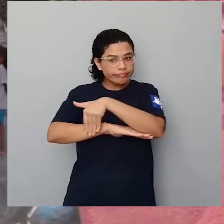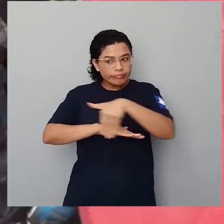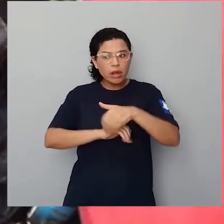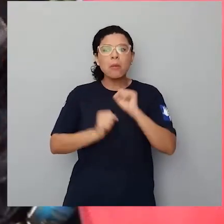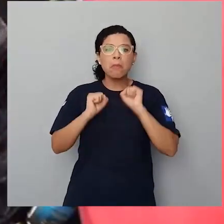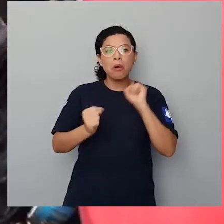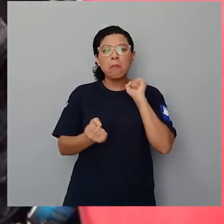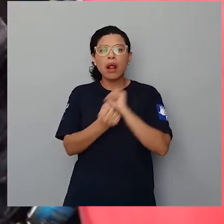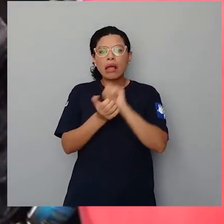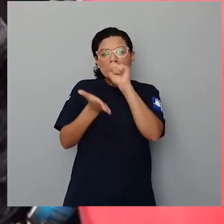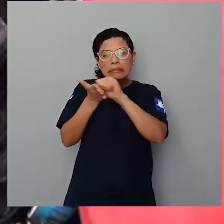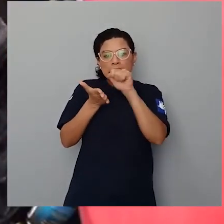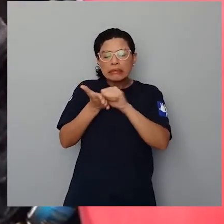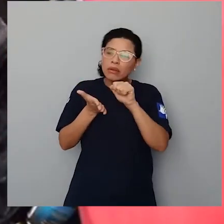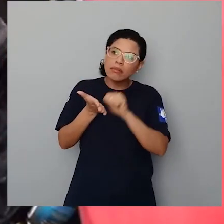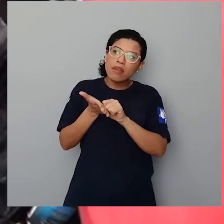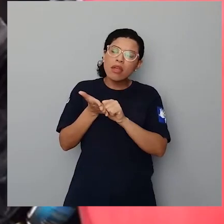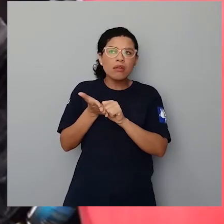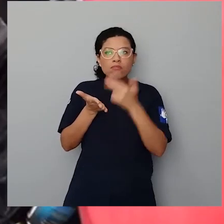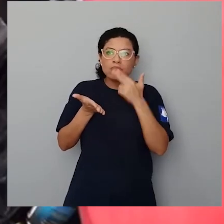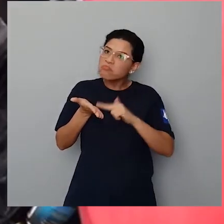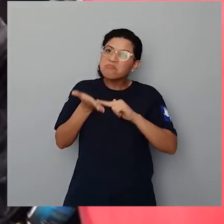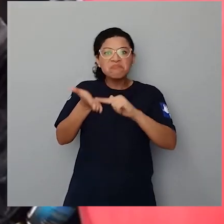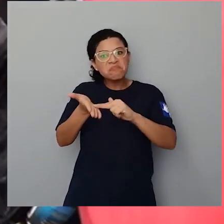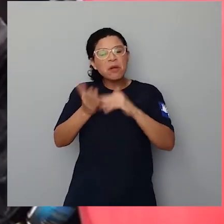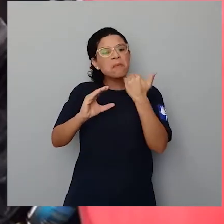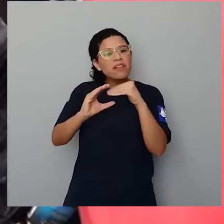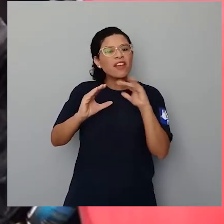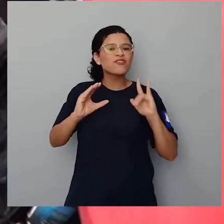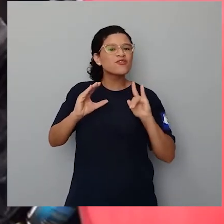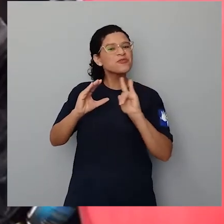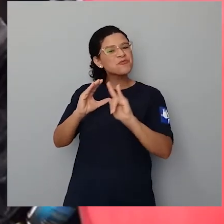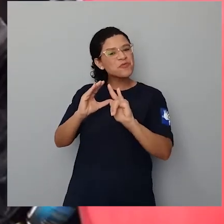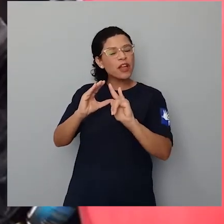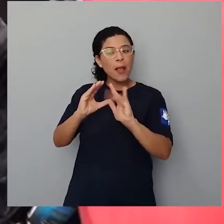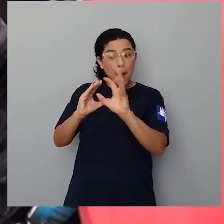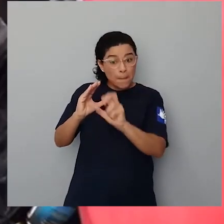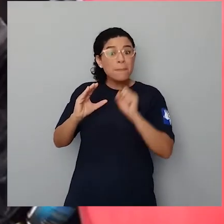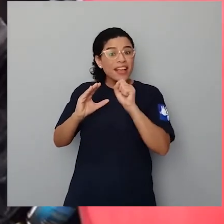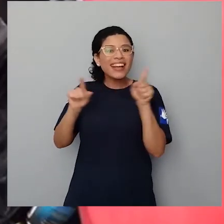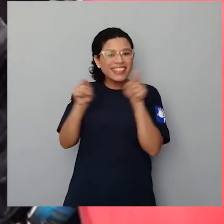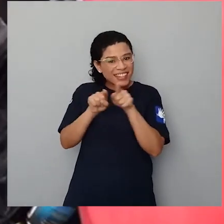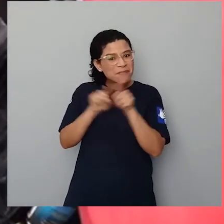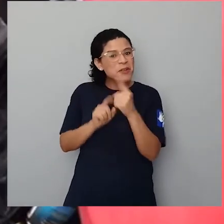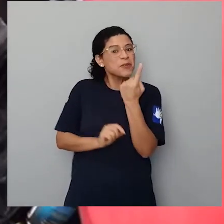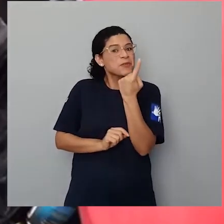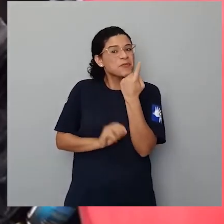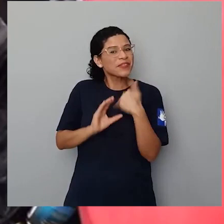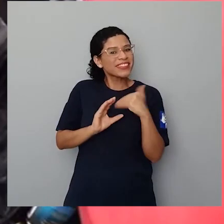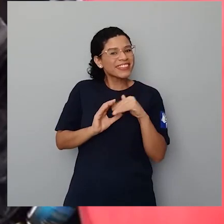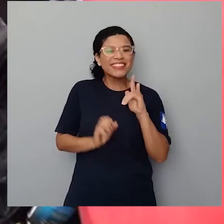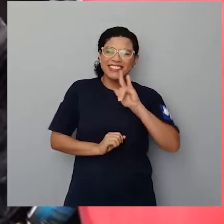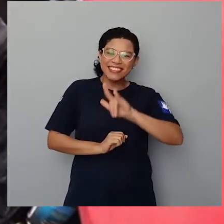por ali poderia parar, escrever um bilhete, uma mensagem de amor e pegar também uma